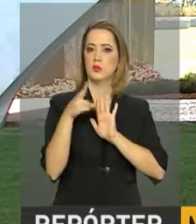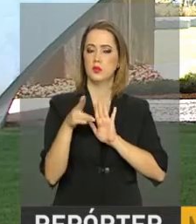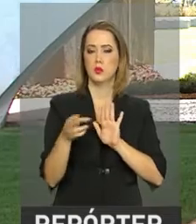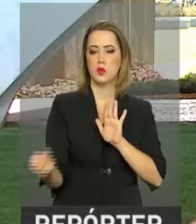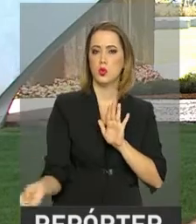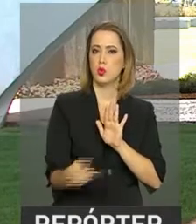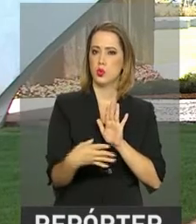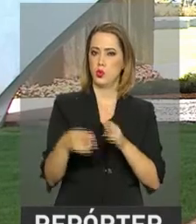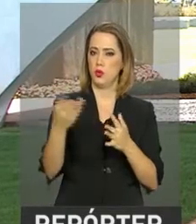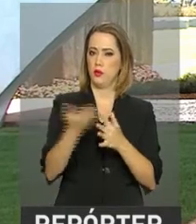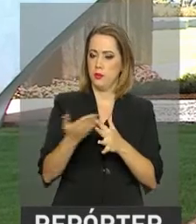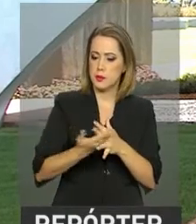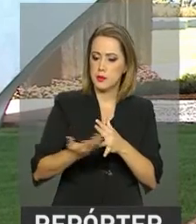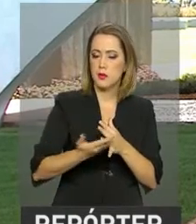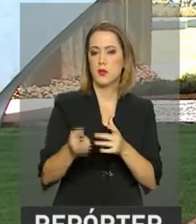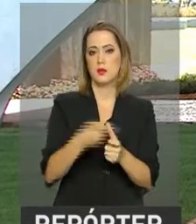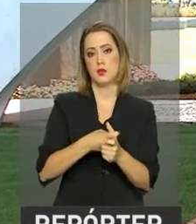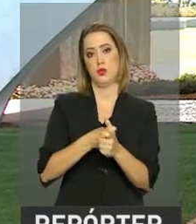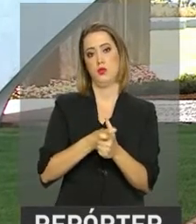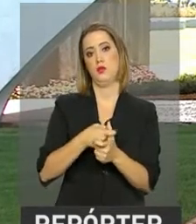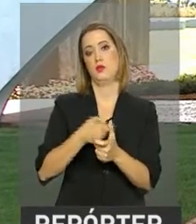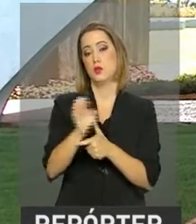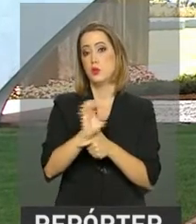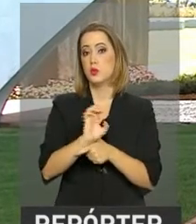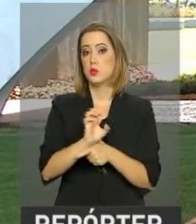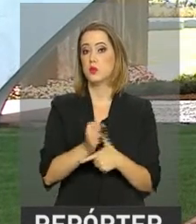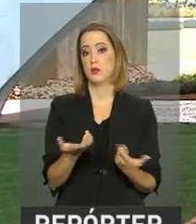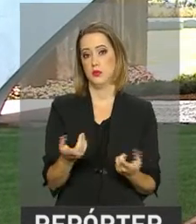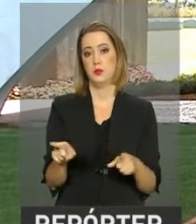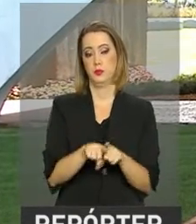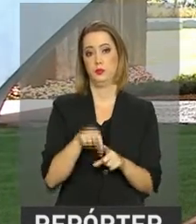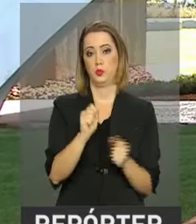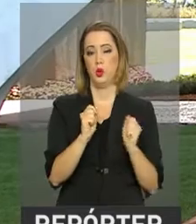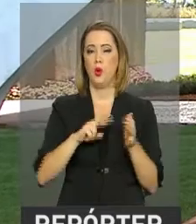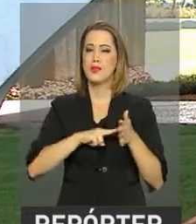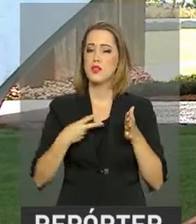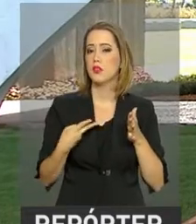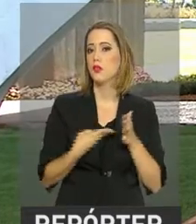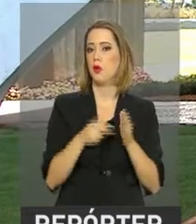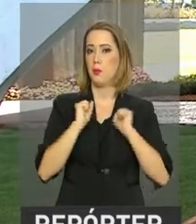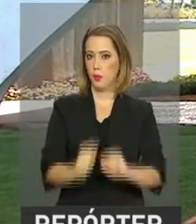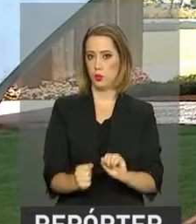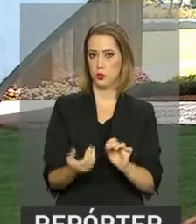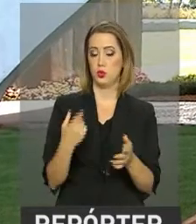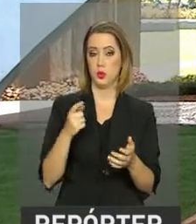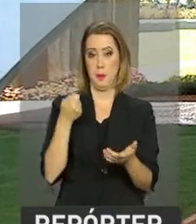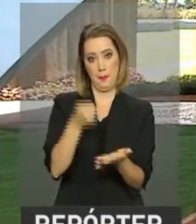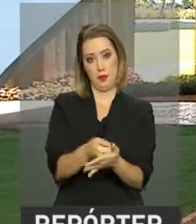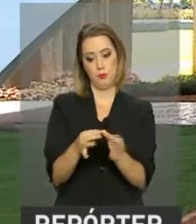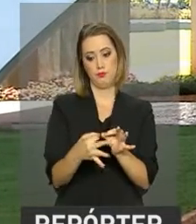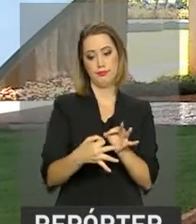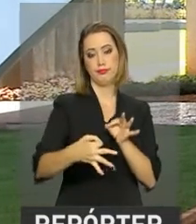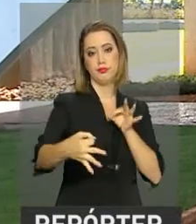dos estados com a união e isso significa que os estados vão poder ter pagamentos alongados por mais